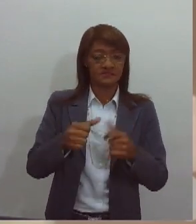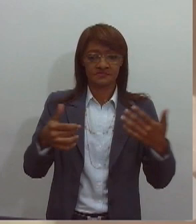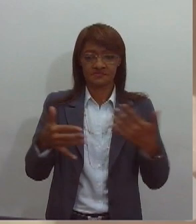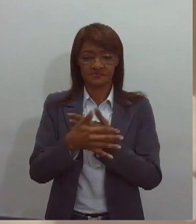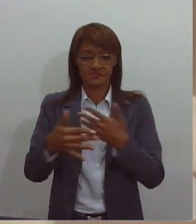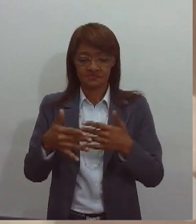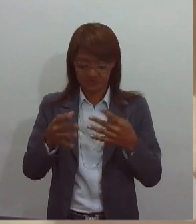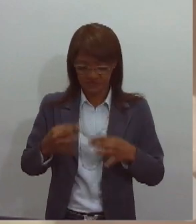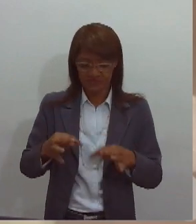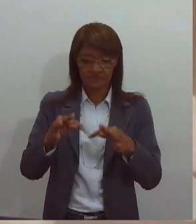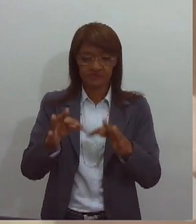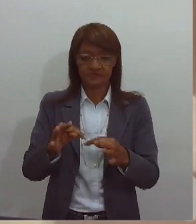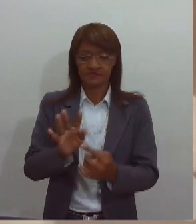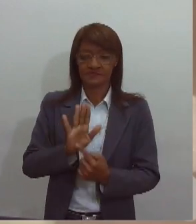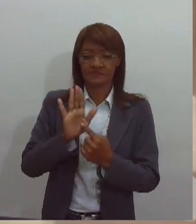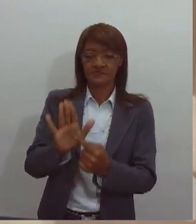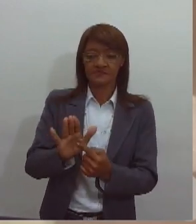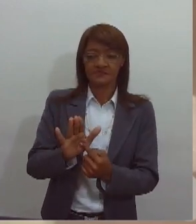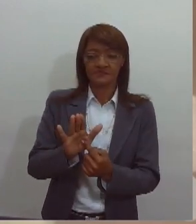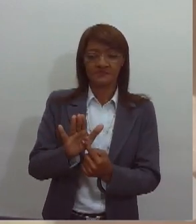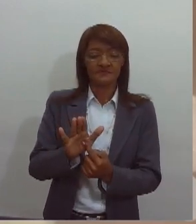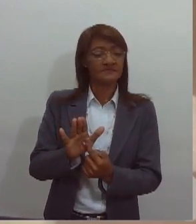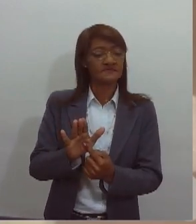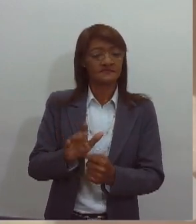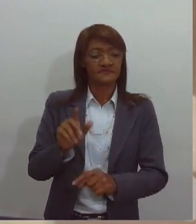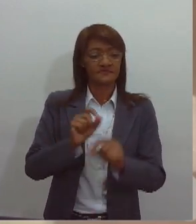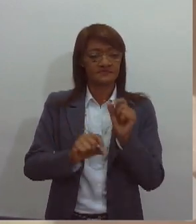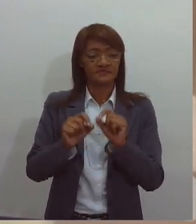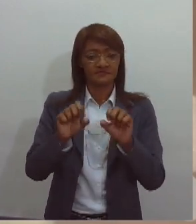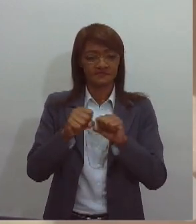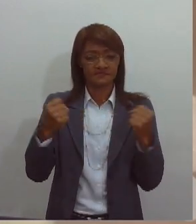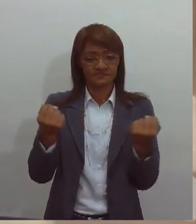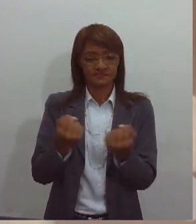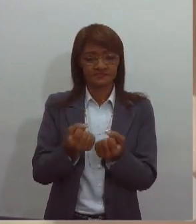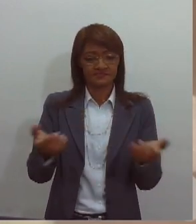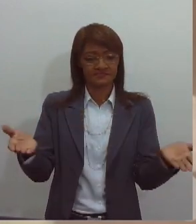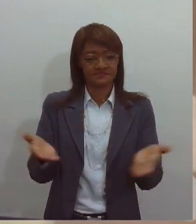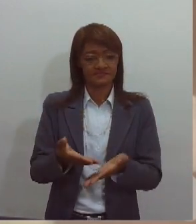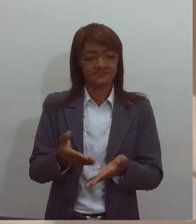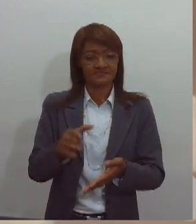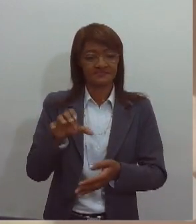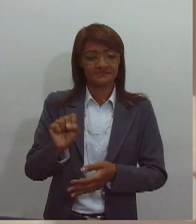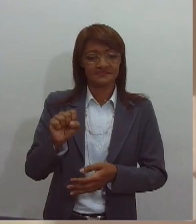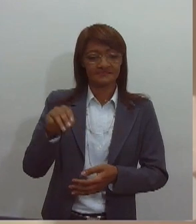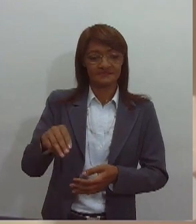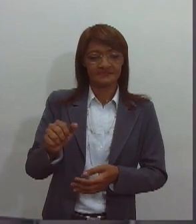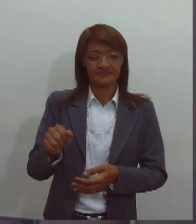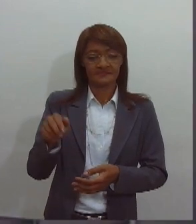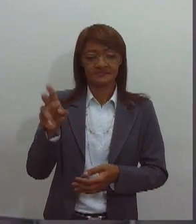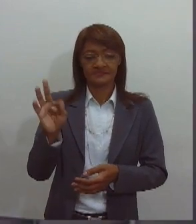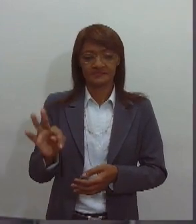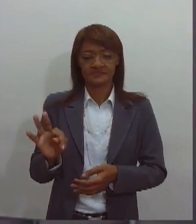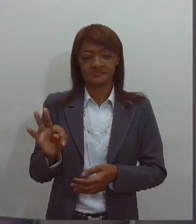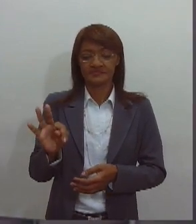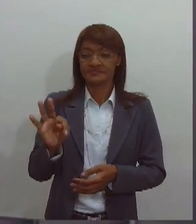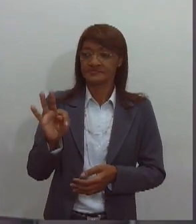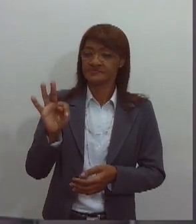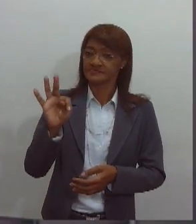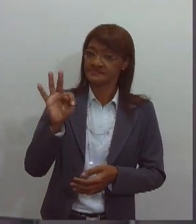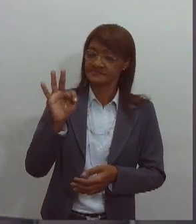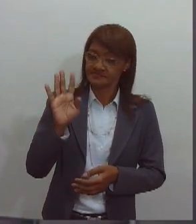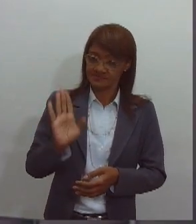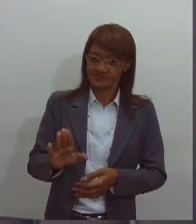compor a esse evento que aqui é o SmartGov de Aracaju. E, Walter, por que Aracaju foi escolhida